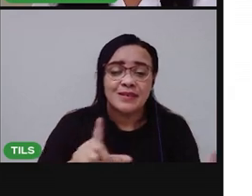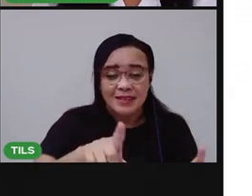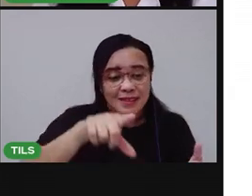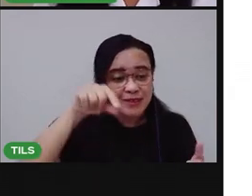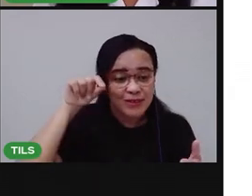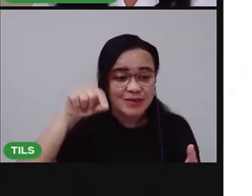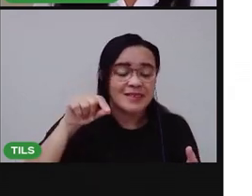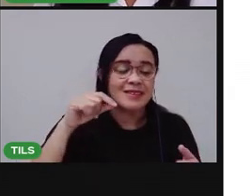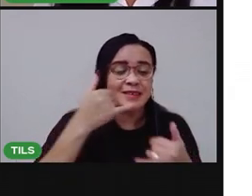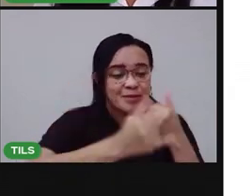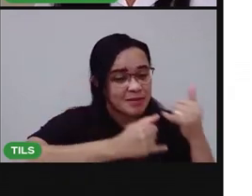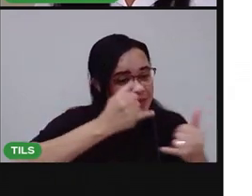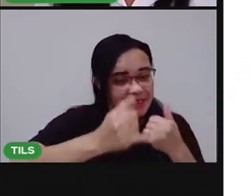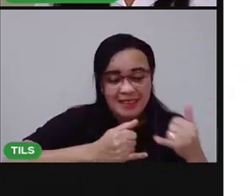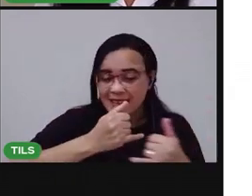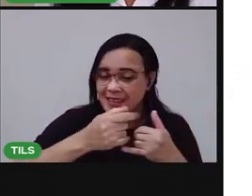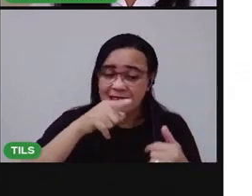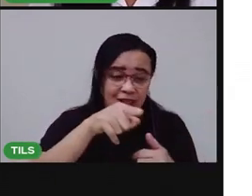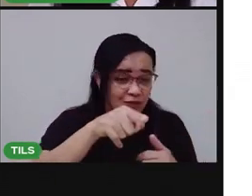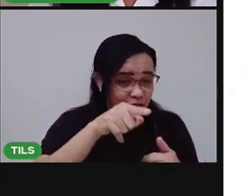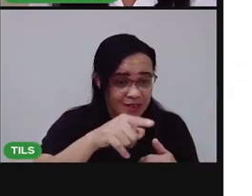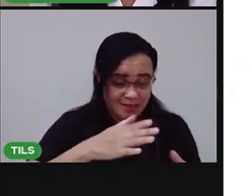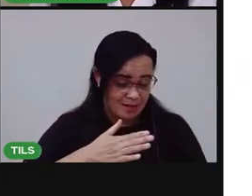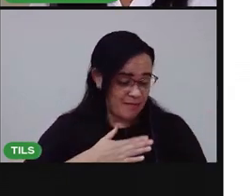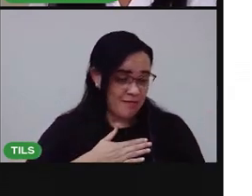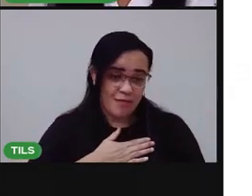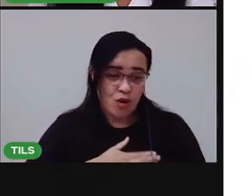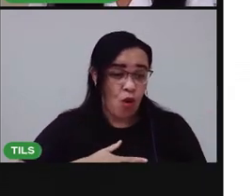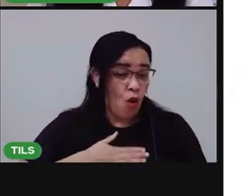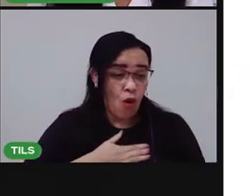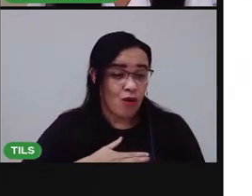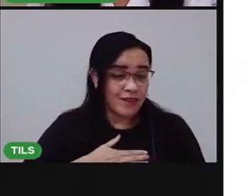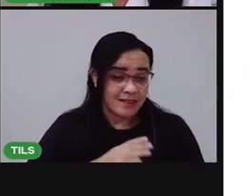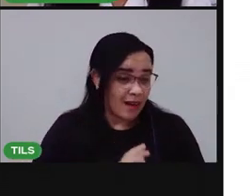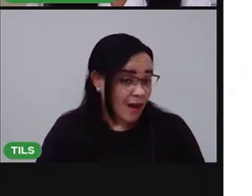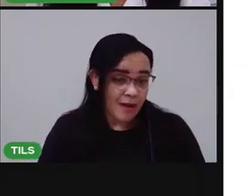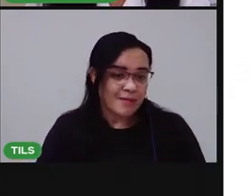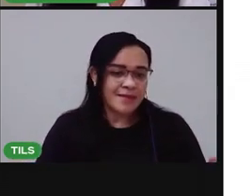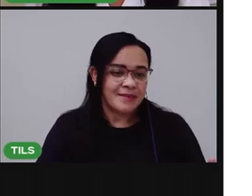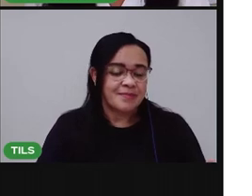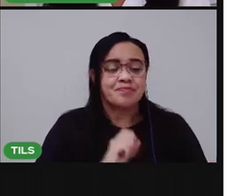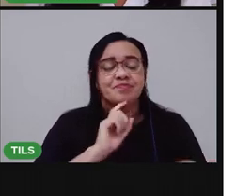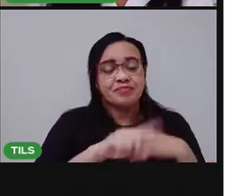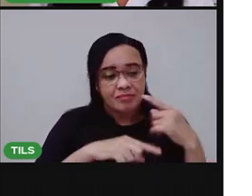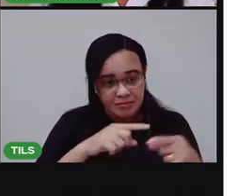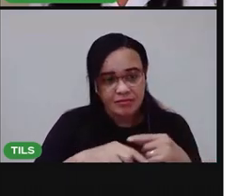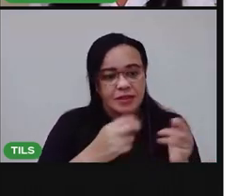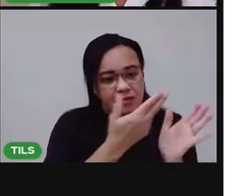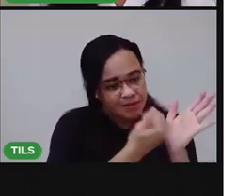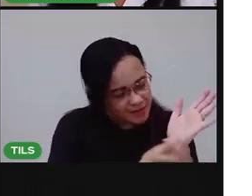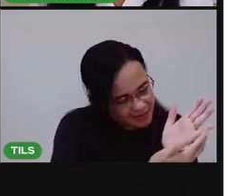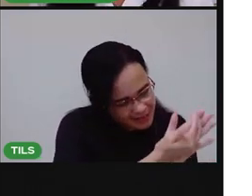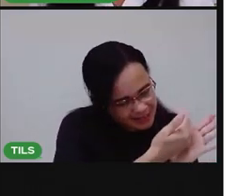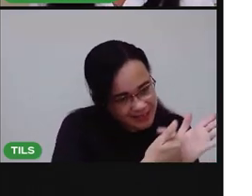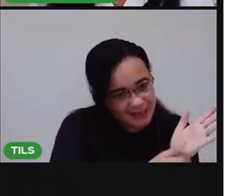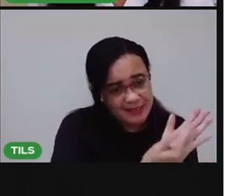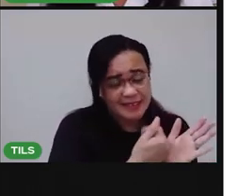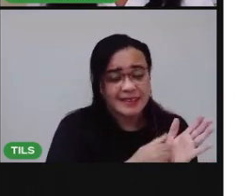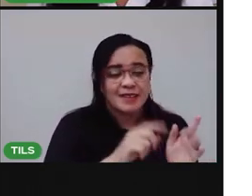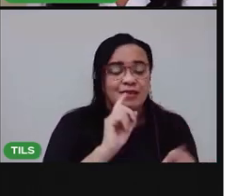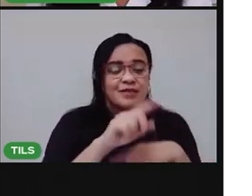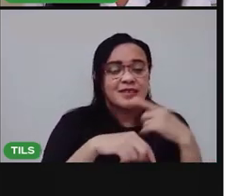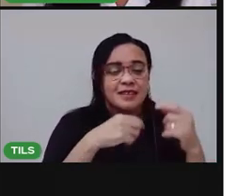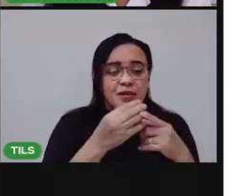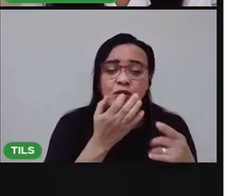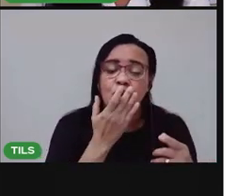Faça um desenho bem bonito representando essa atividade. Pinte para ficar bem colorido. Depois tire uma